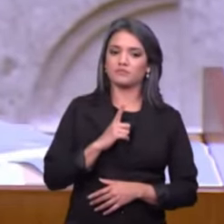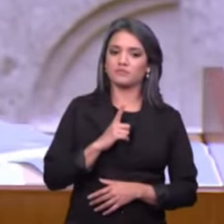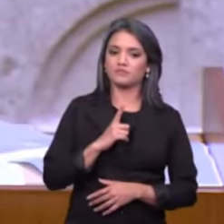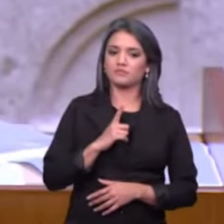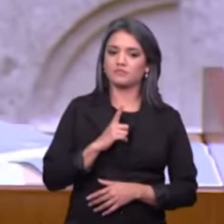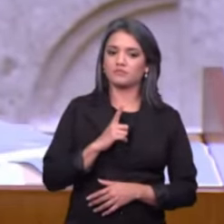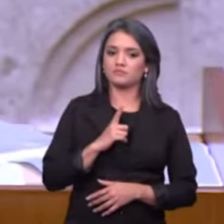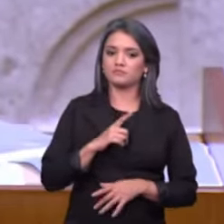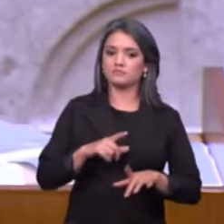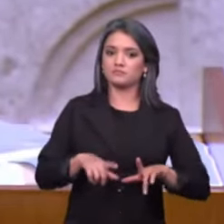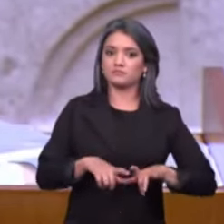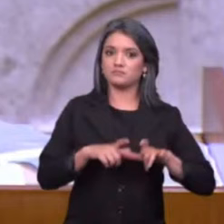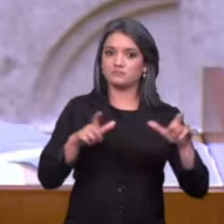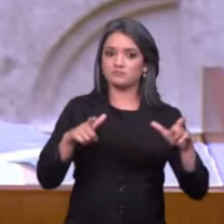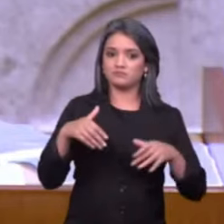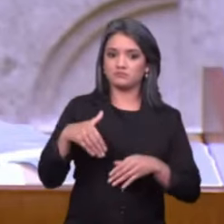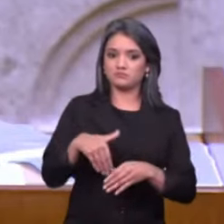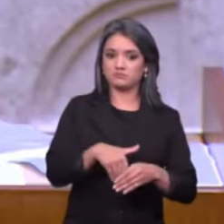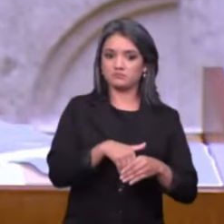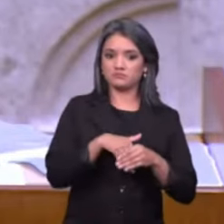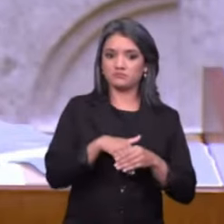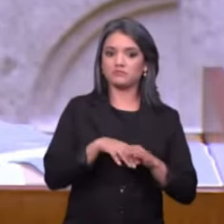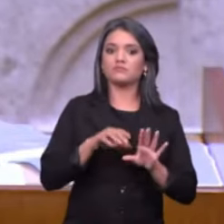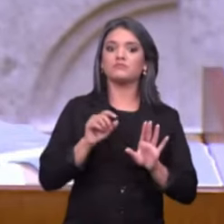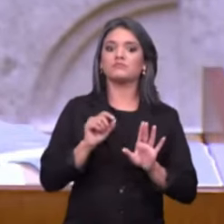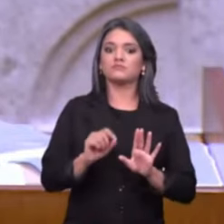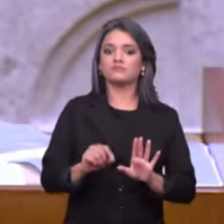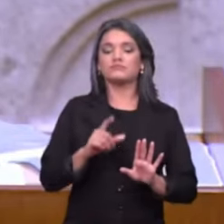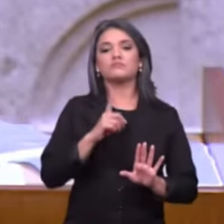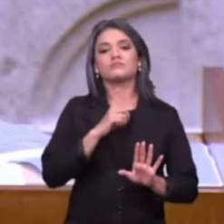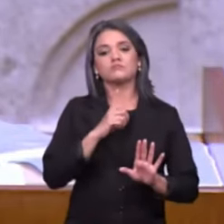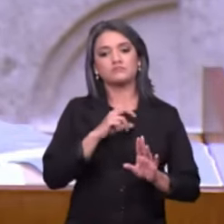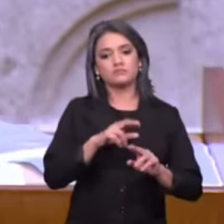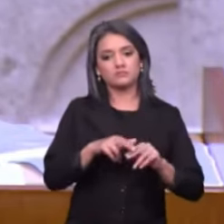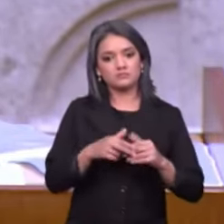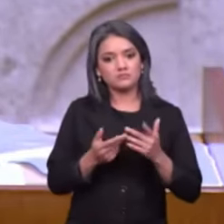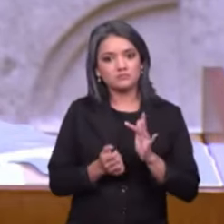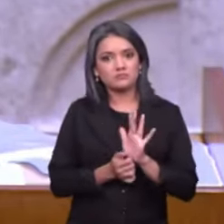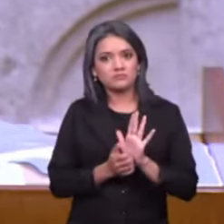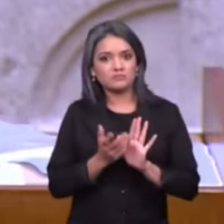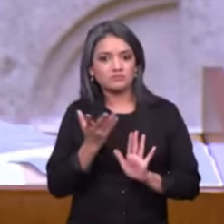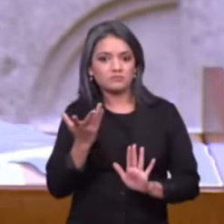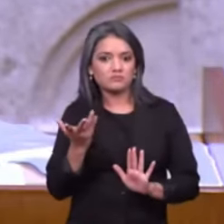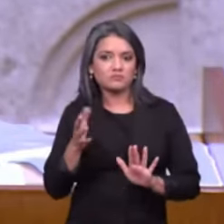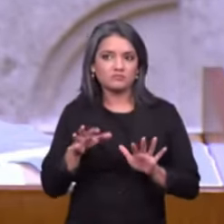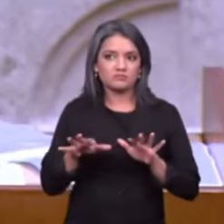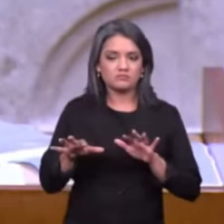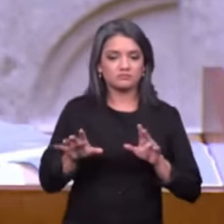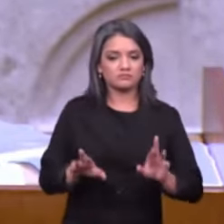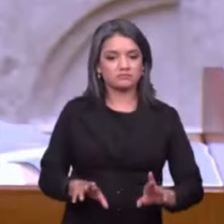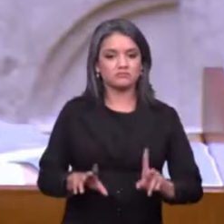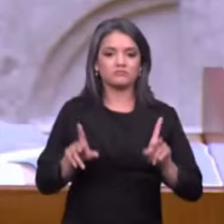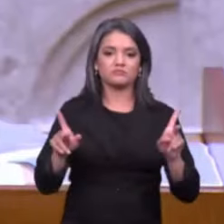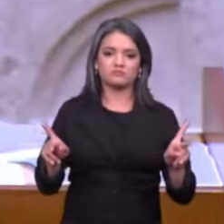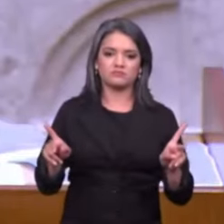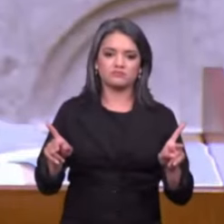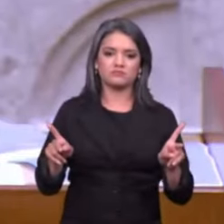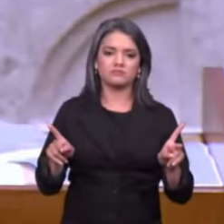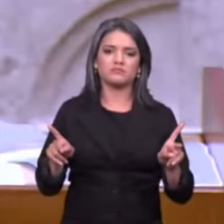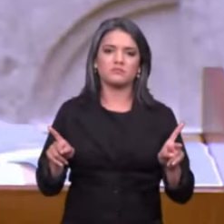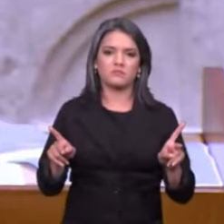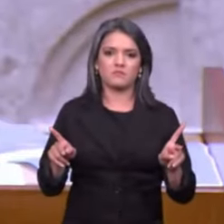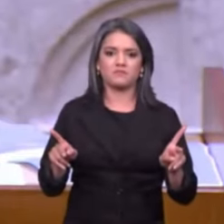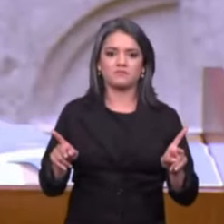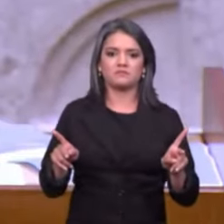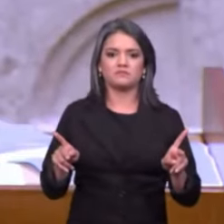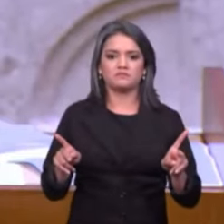uma maioria de votos pela fixação de uma quantidade diferenciadora, apenas com alguma divergência de qual será